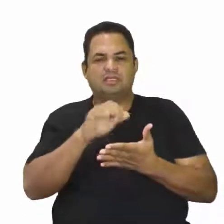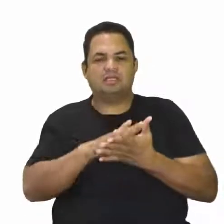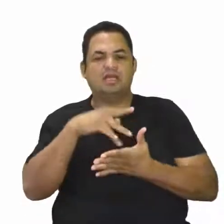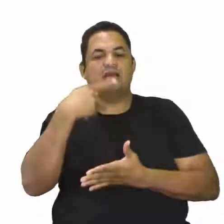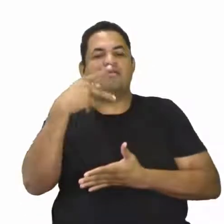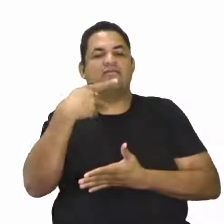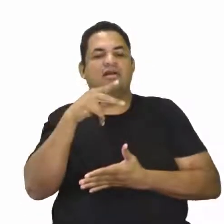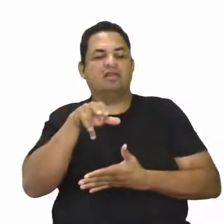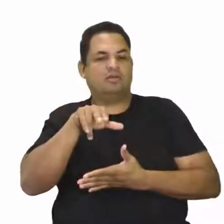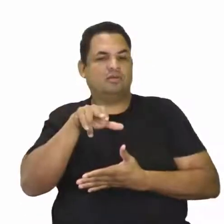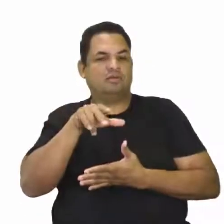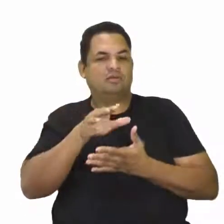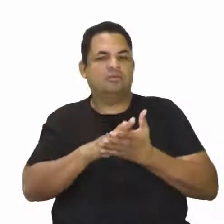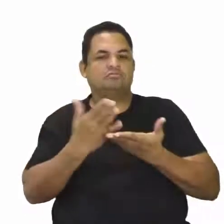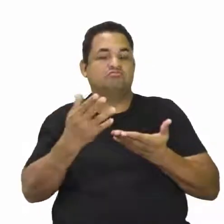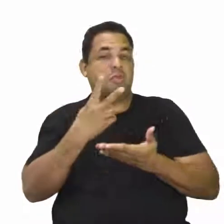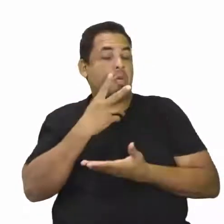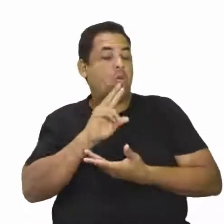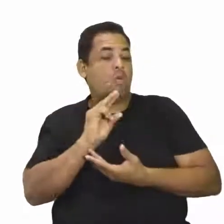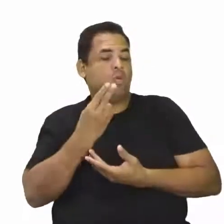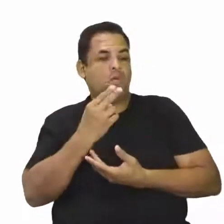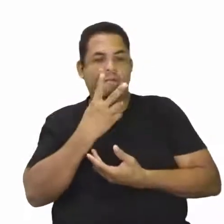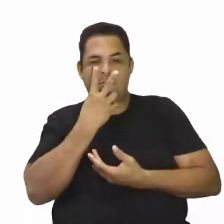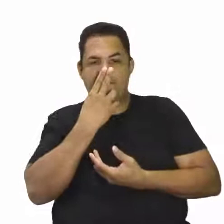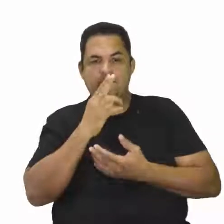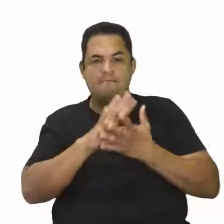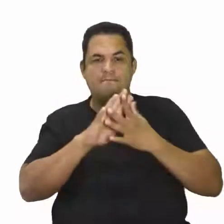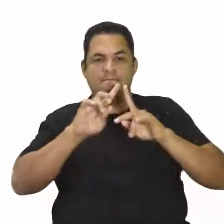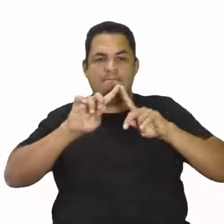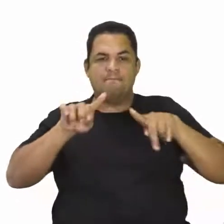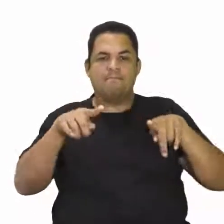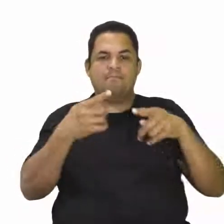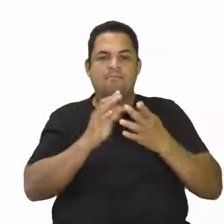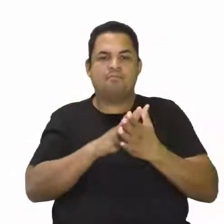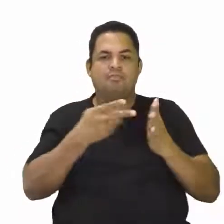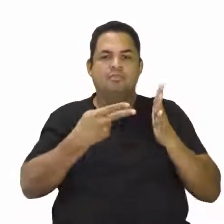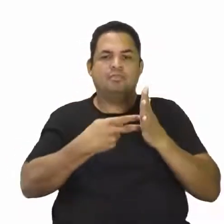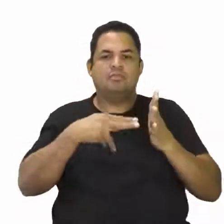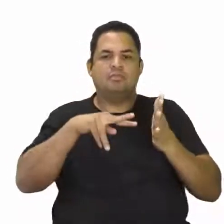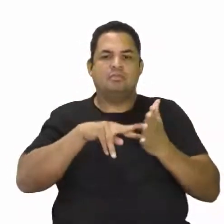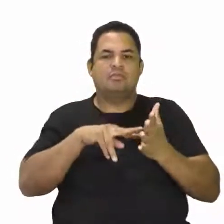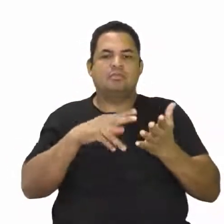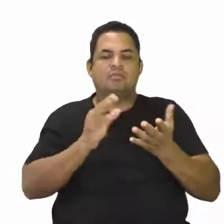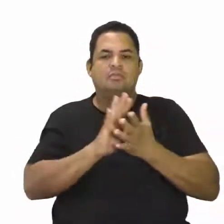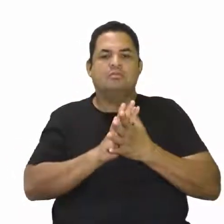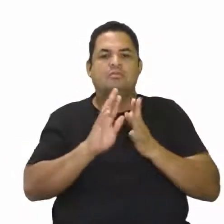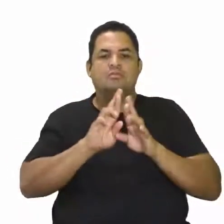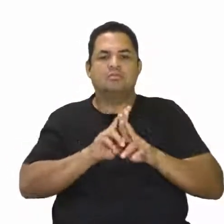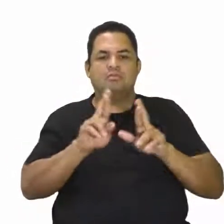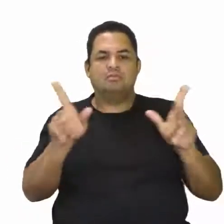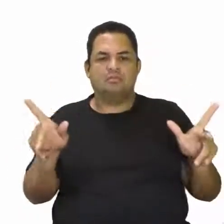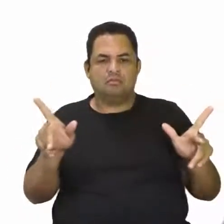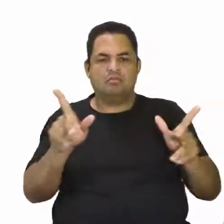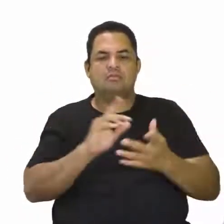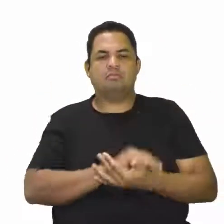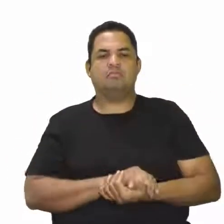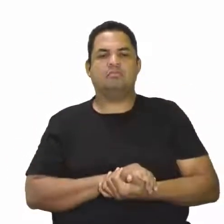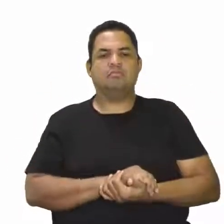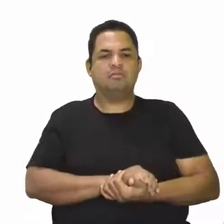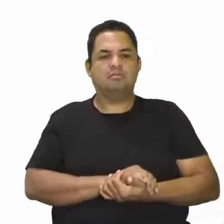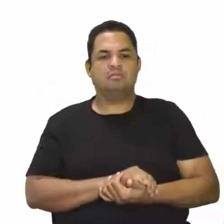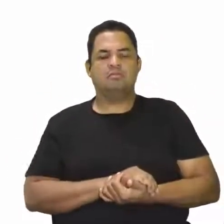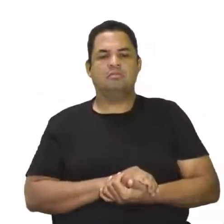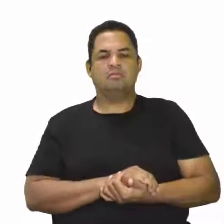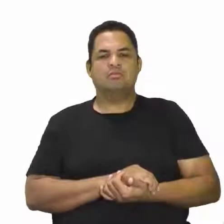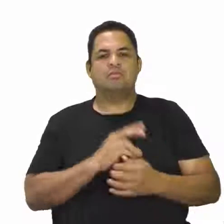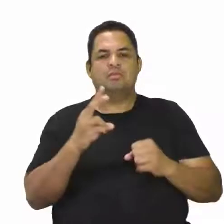pronúncia semelhante ou parecida, no entanto, o seu significado é completamente diferente. Esses são